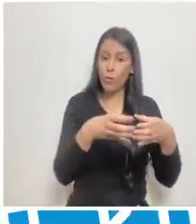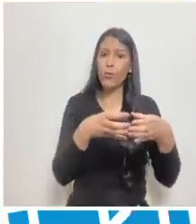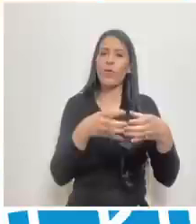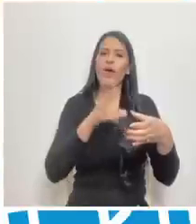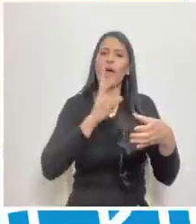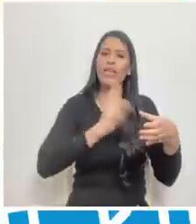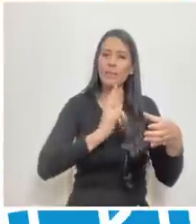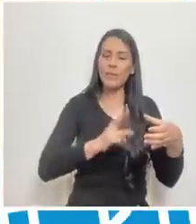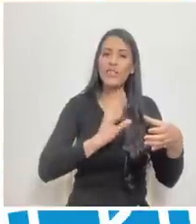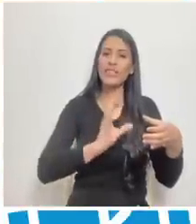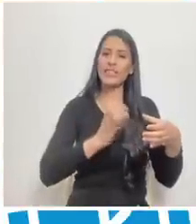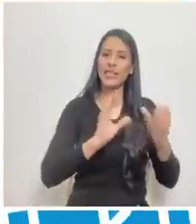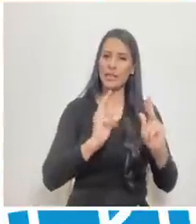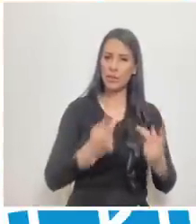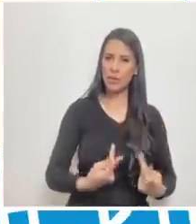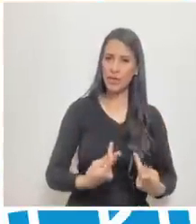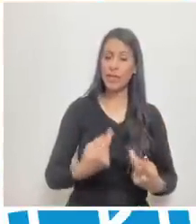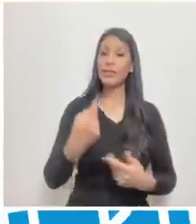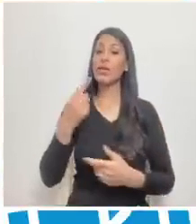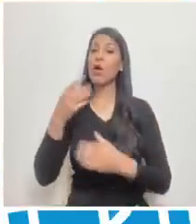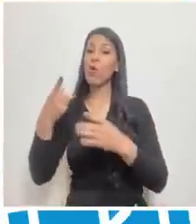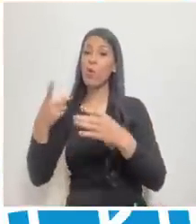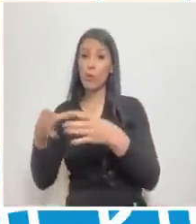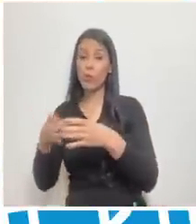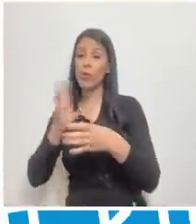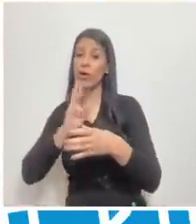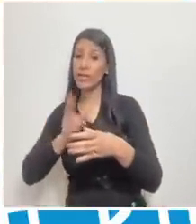Esses cadernos seriam distribuídos